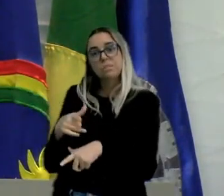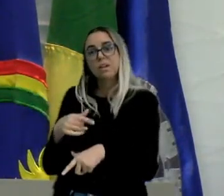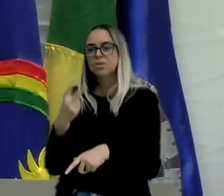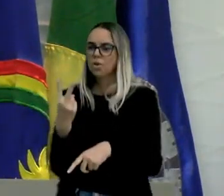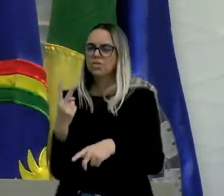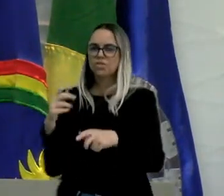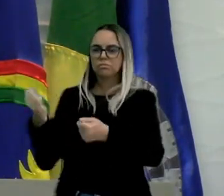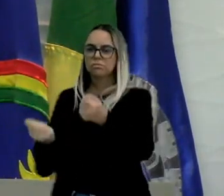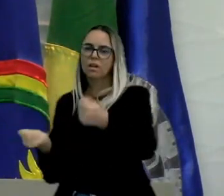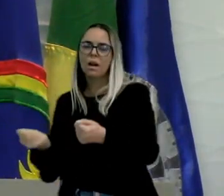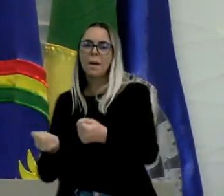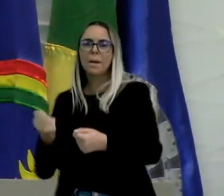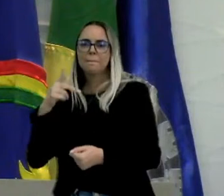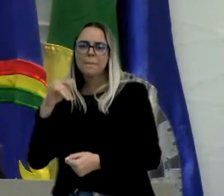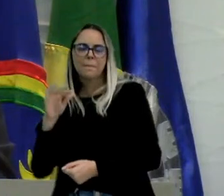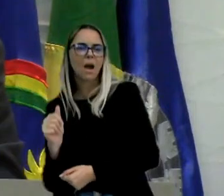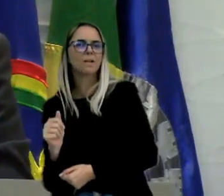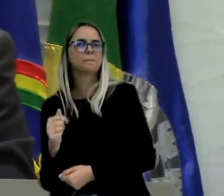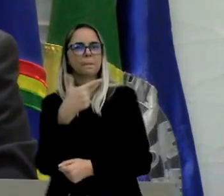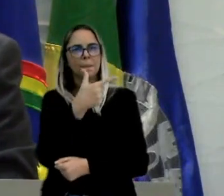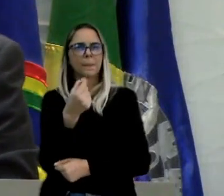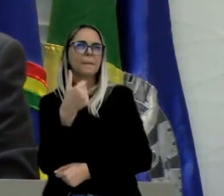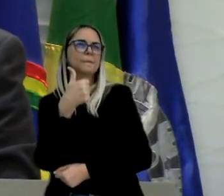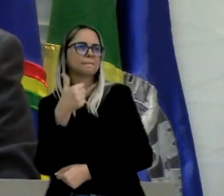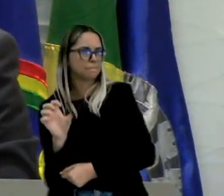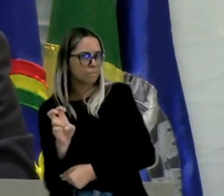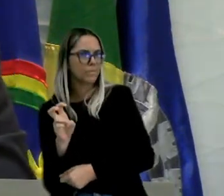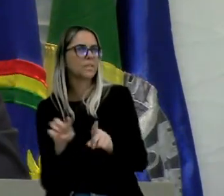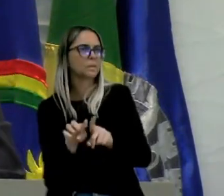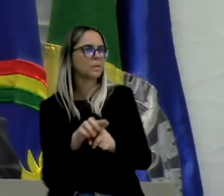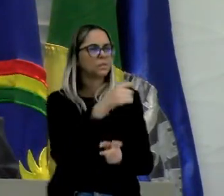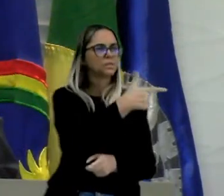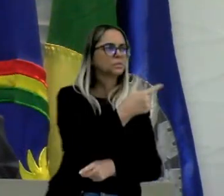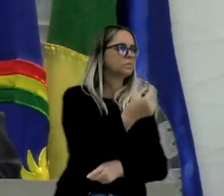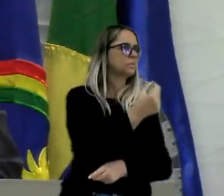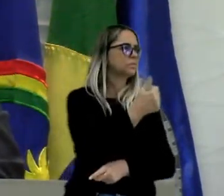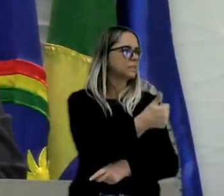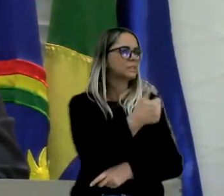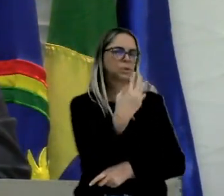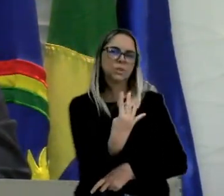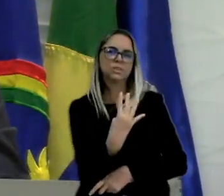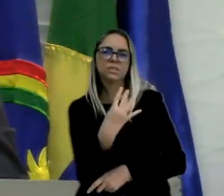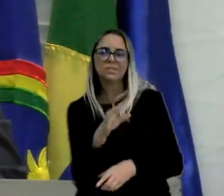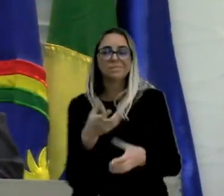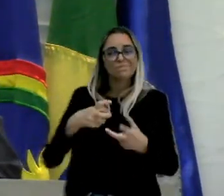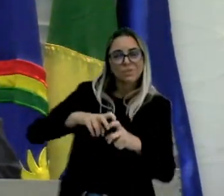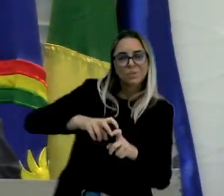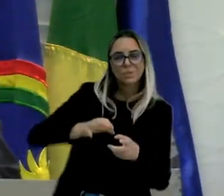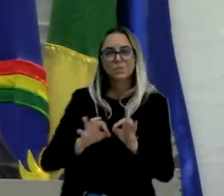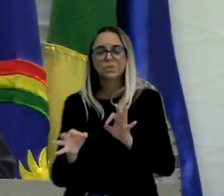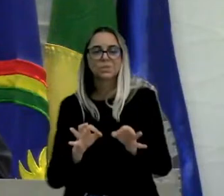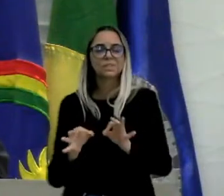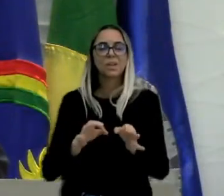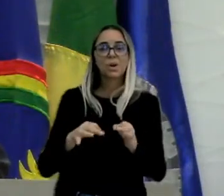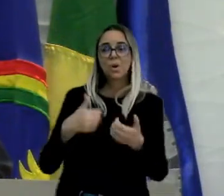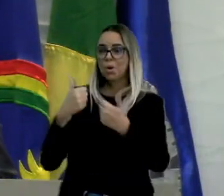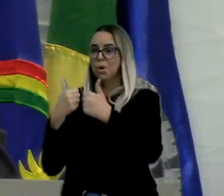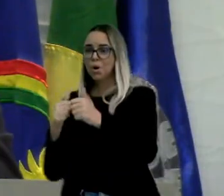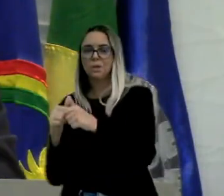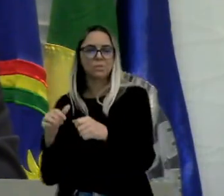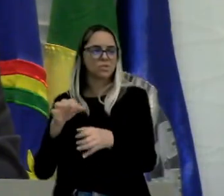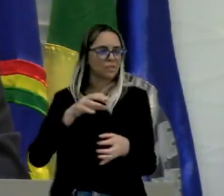um 2015 um 2014 parado sucateado tirando peça para repor em ôni repor em outros